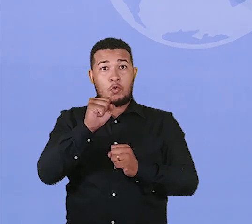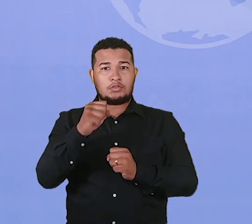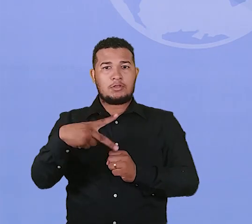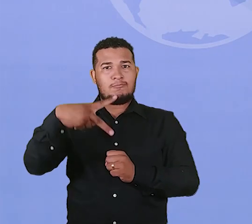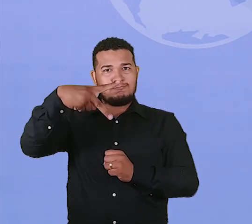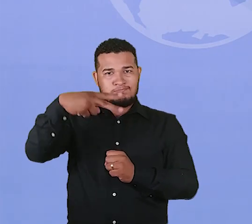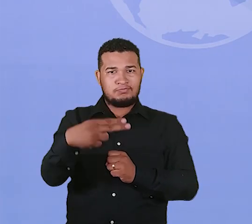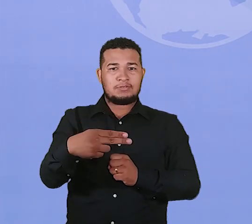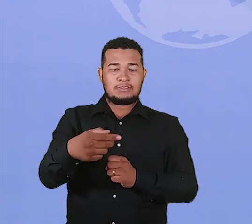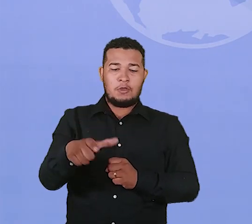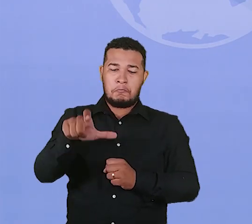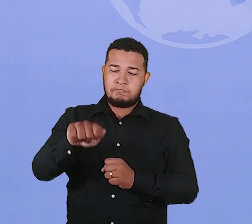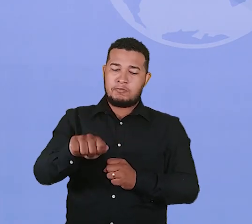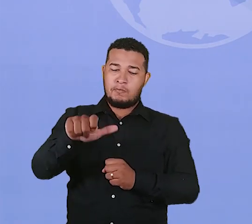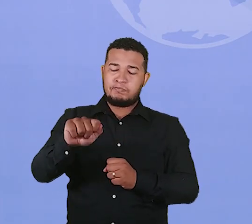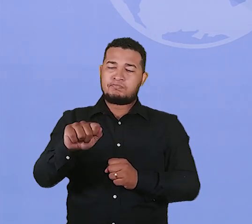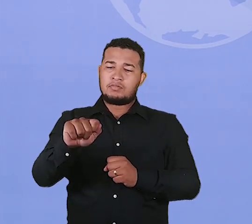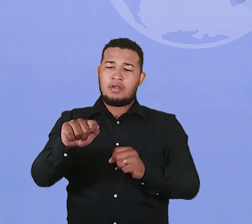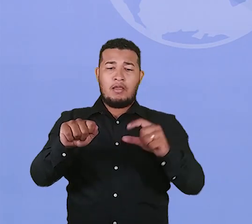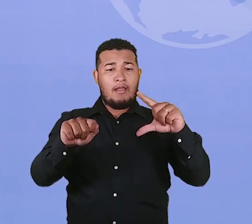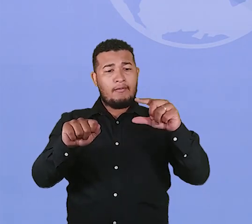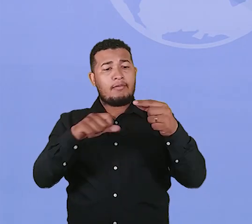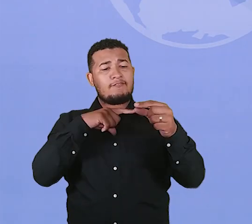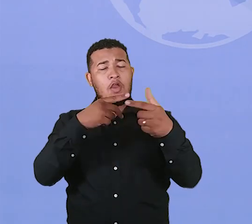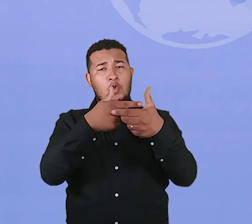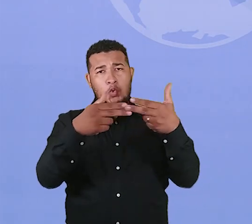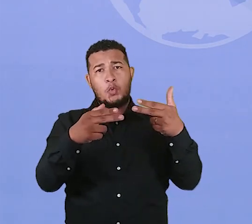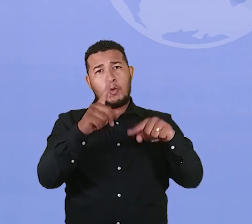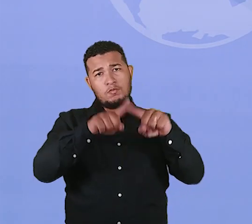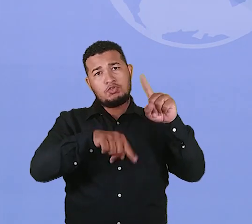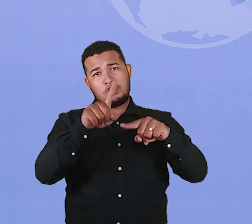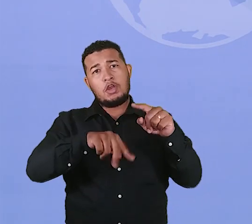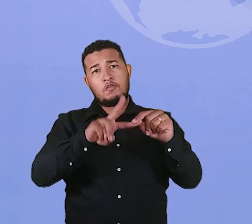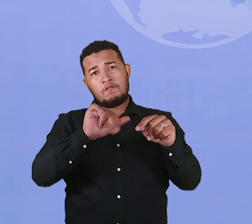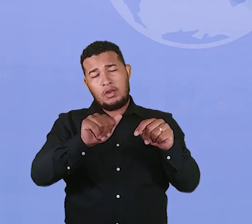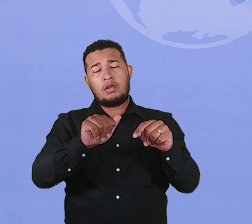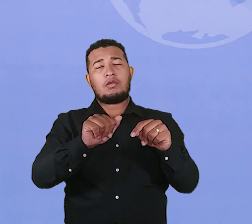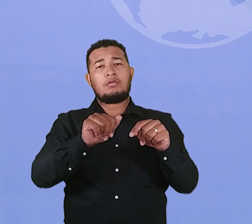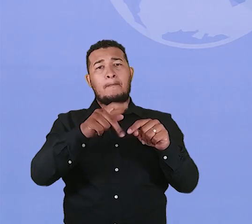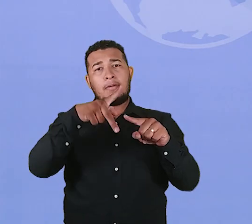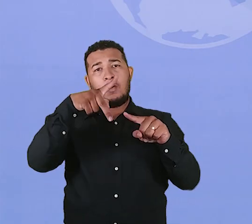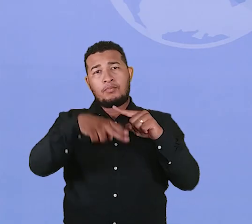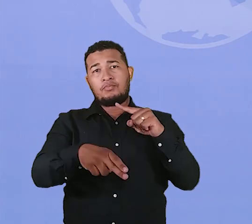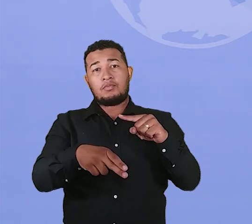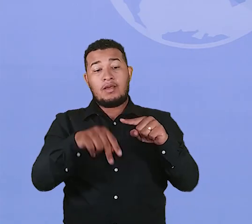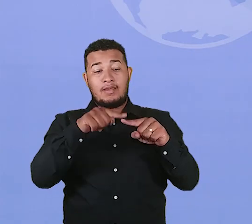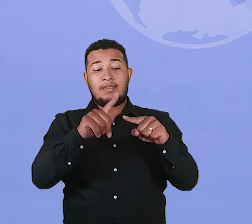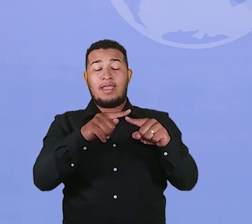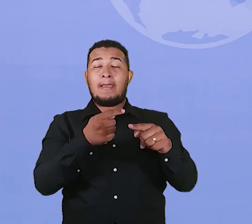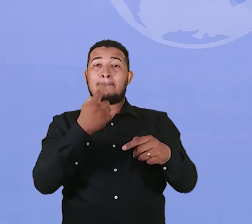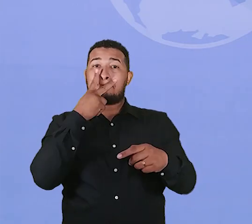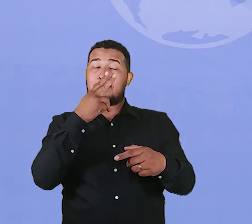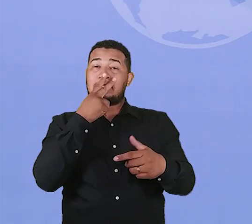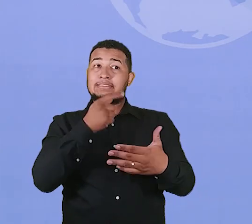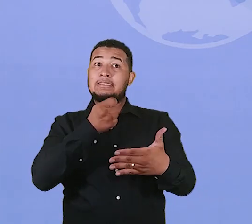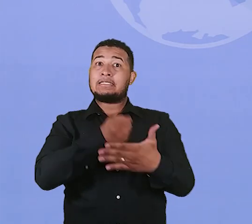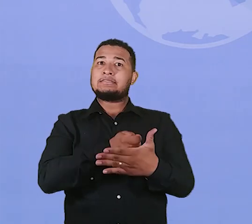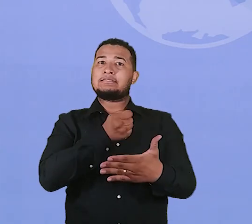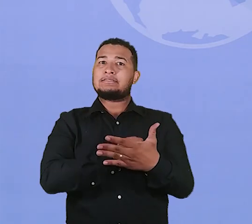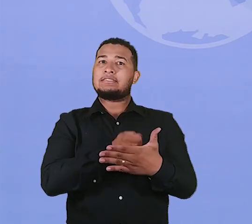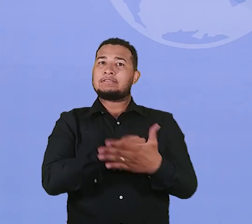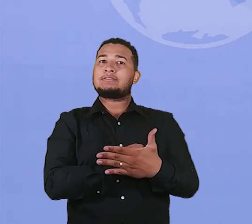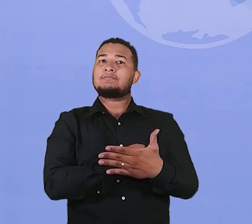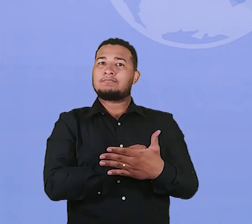a força oi tá aqui eu vou cortar alguma coisa não vou então vai ser a resistência